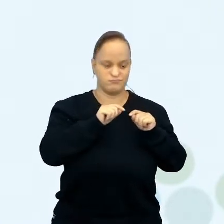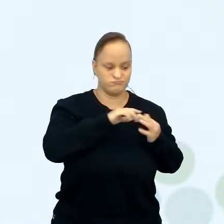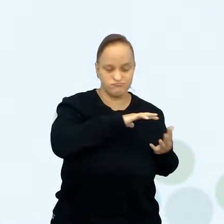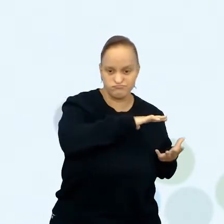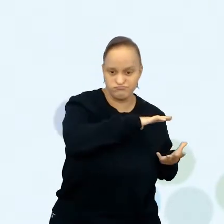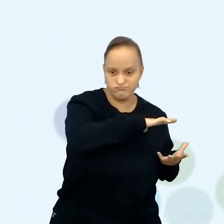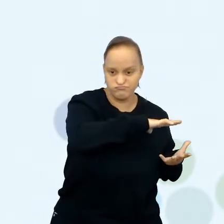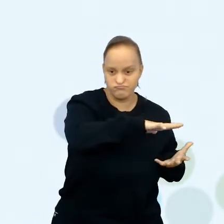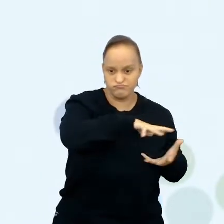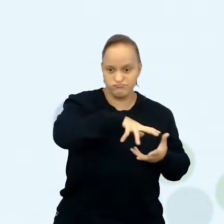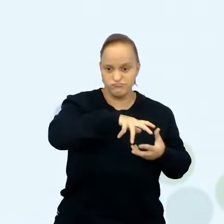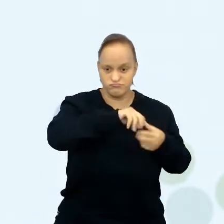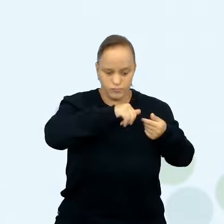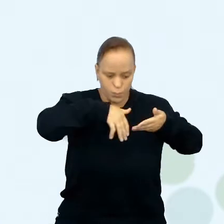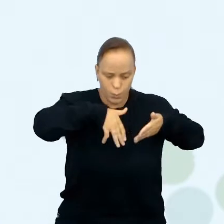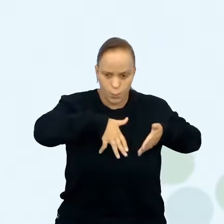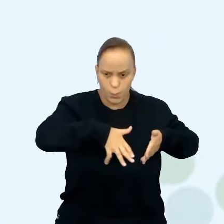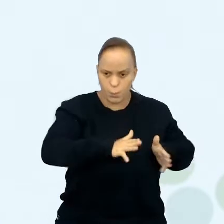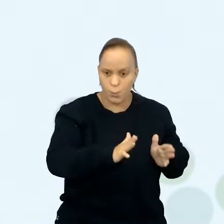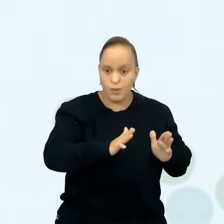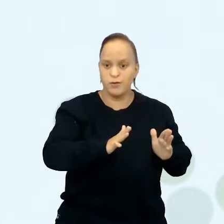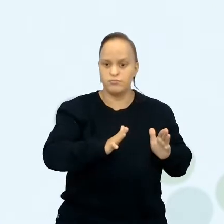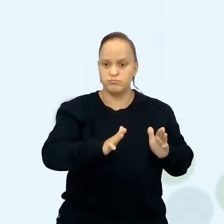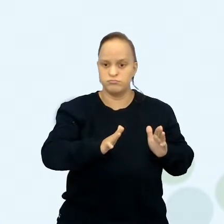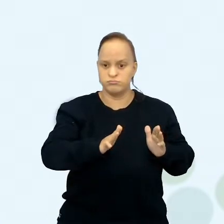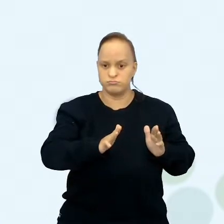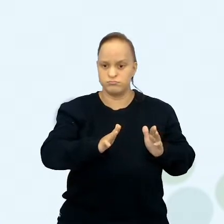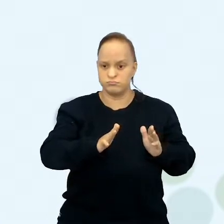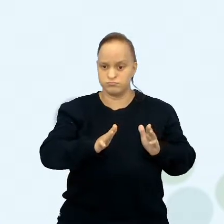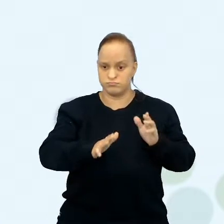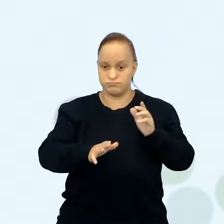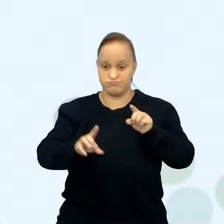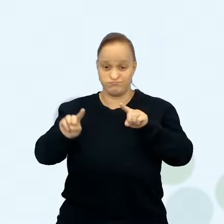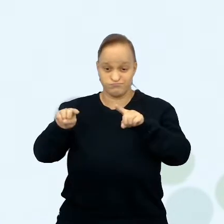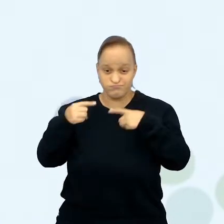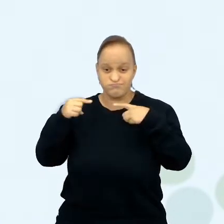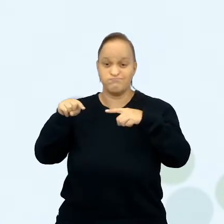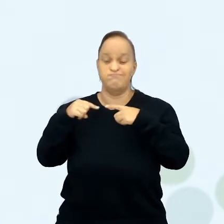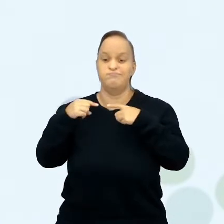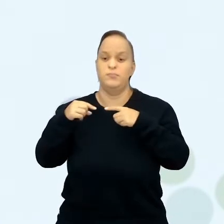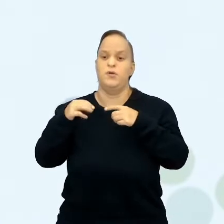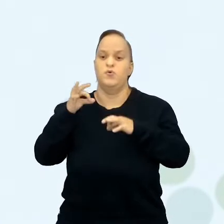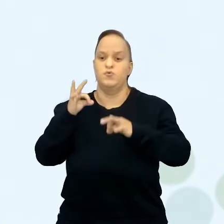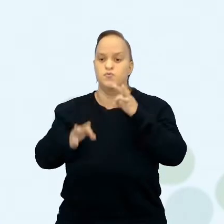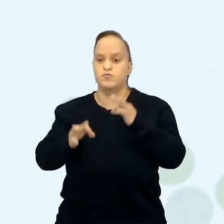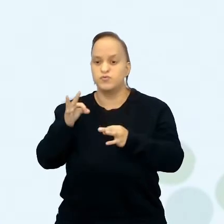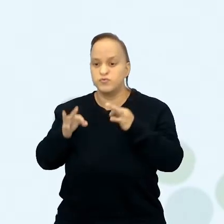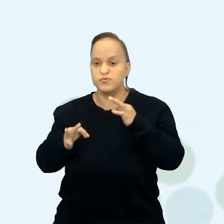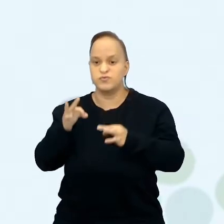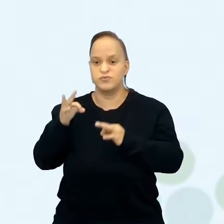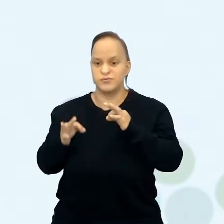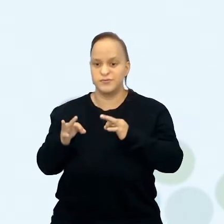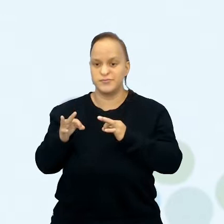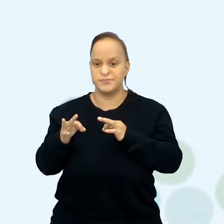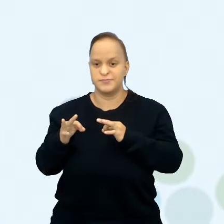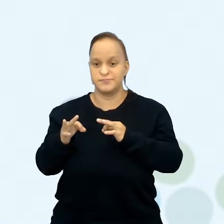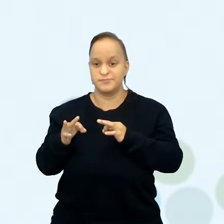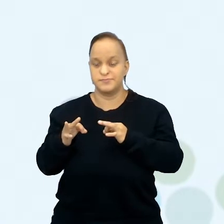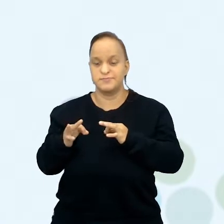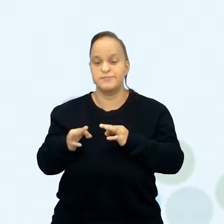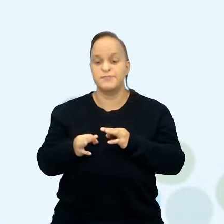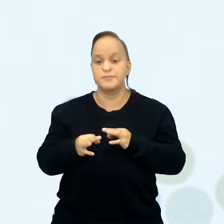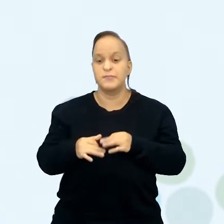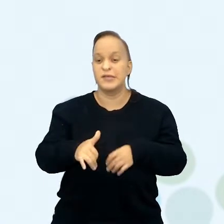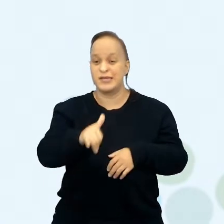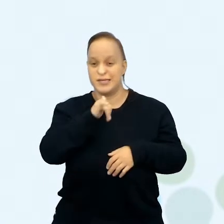até a palavra julgamento. Então, por exemplo, é muito mais fácil você ver pessoas tatuadas hoje do